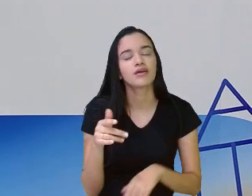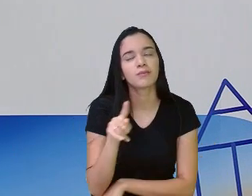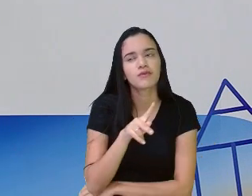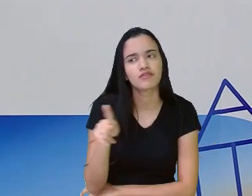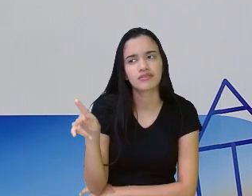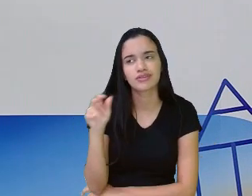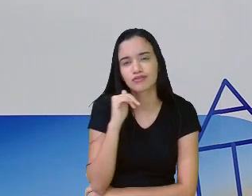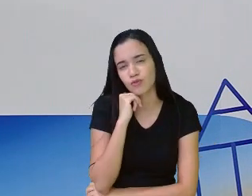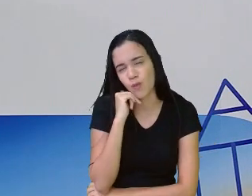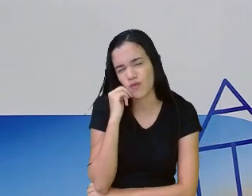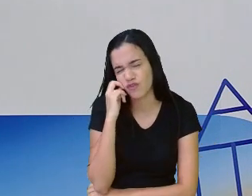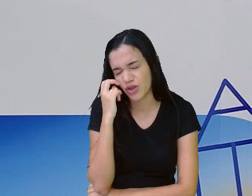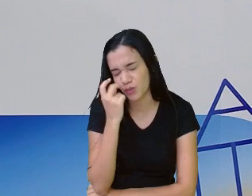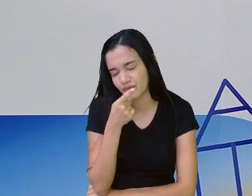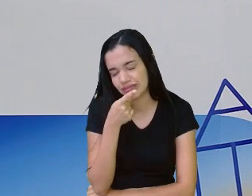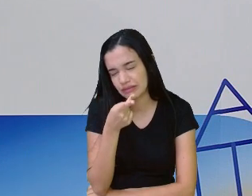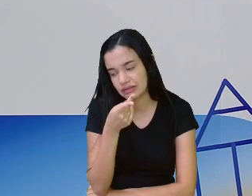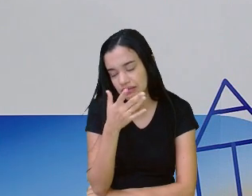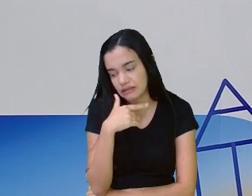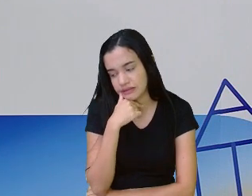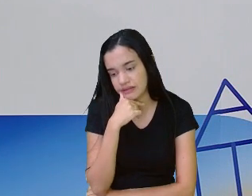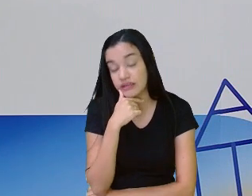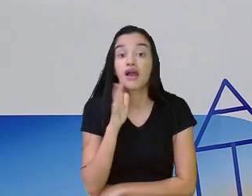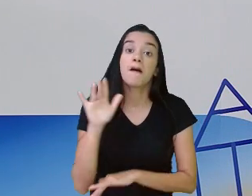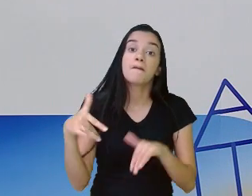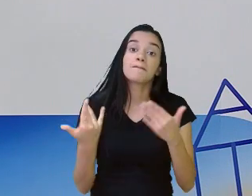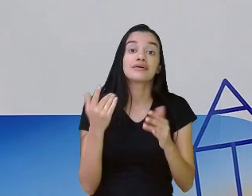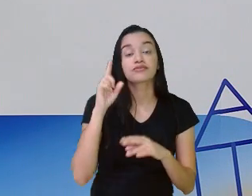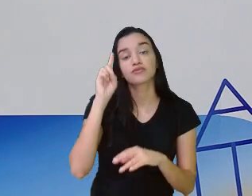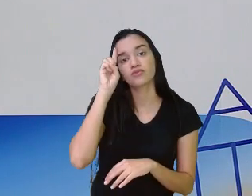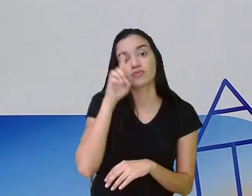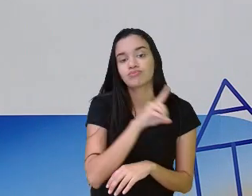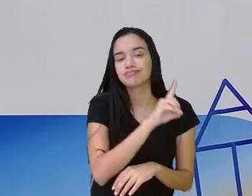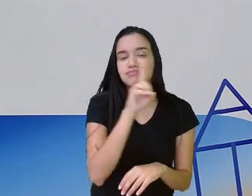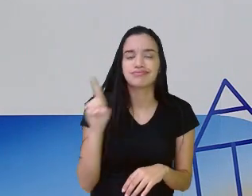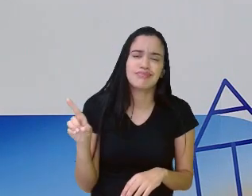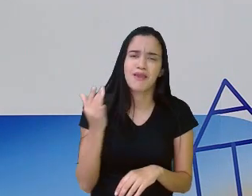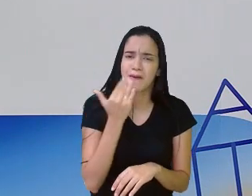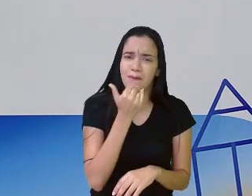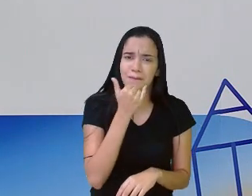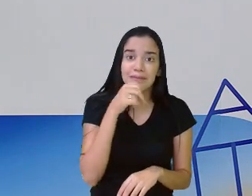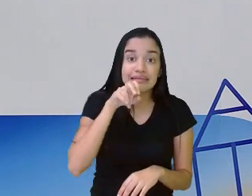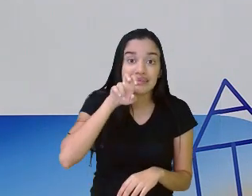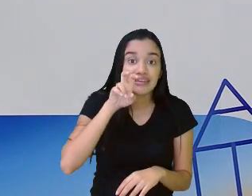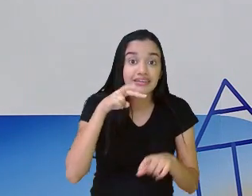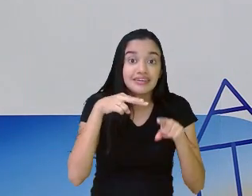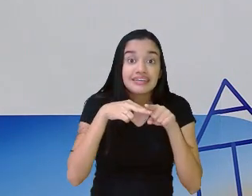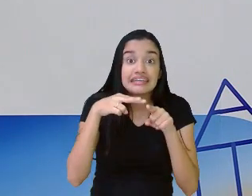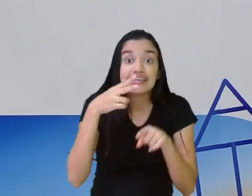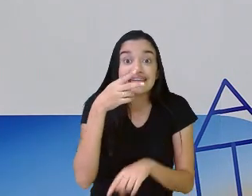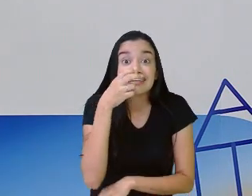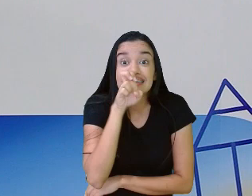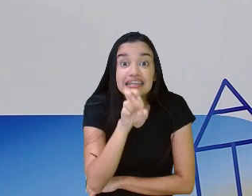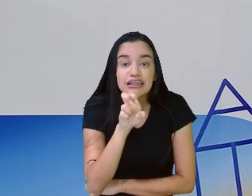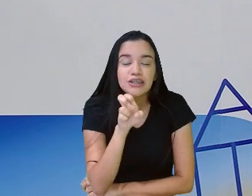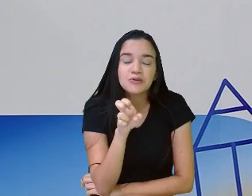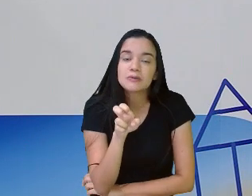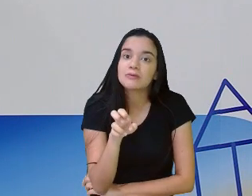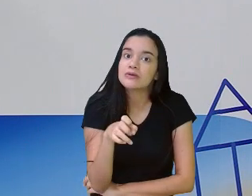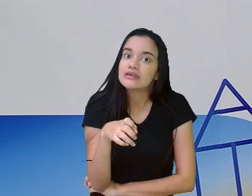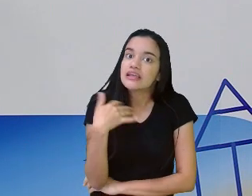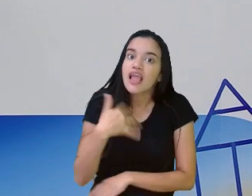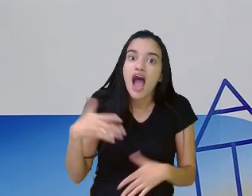Professora, eu estou com vergonha de dizer, mas durante o dia eu comi as 5 fatias de pizza. E agora?